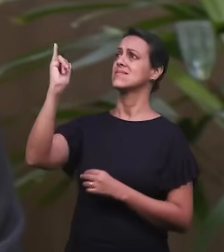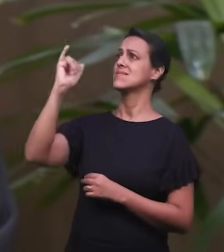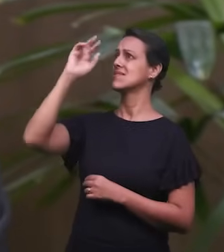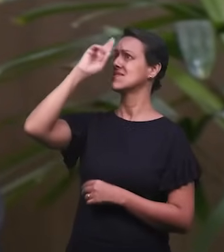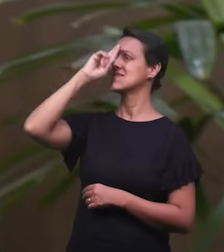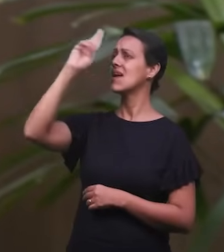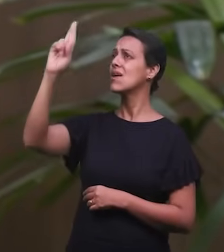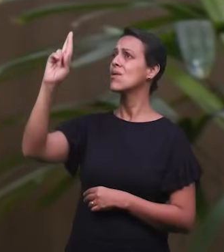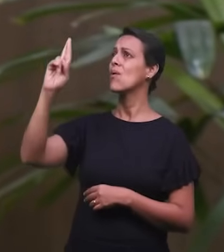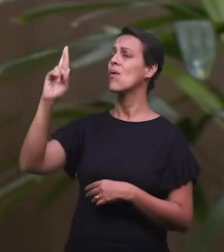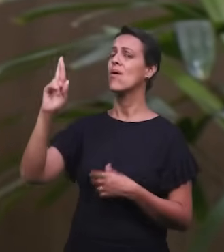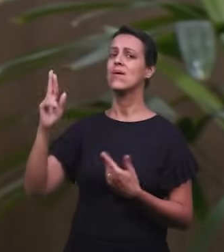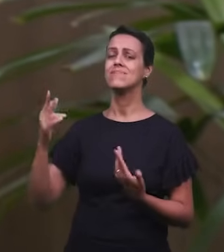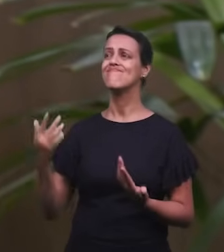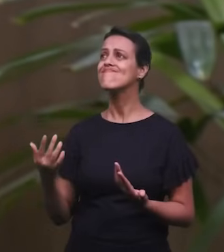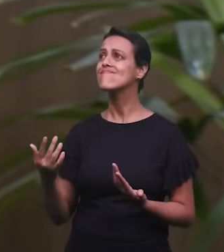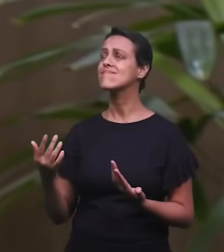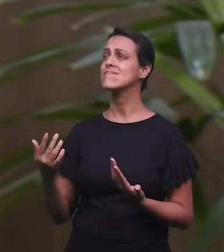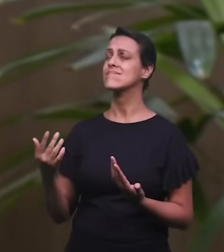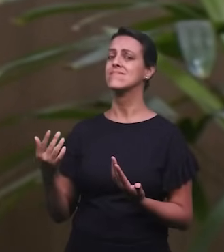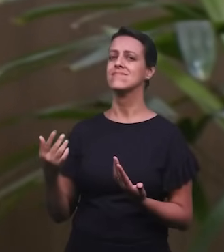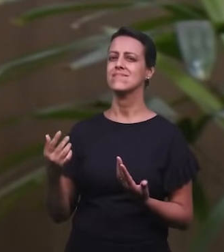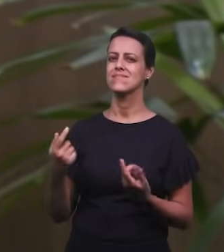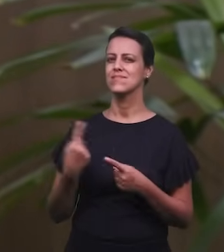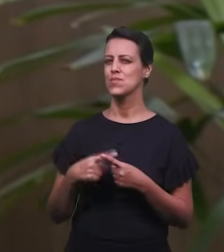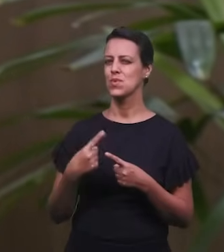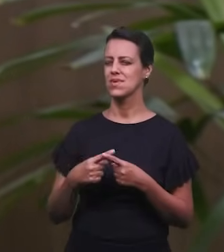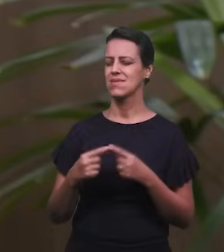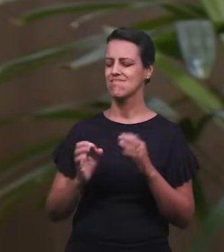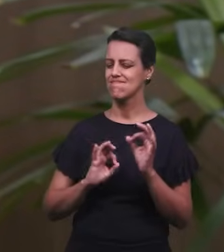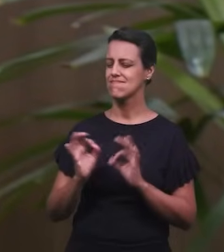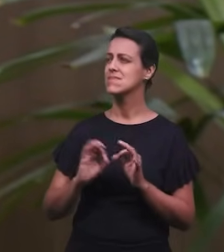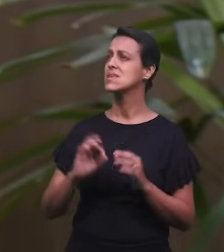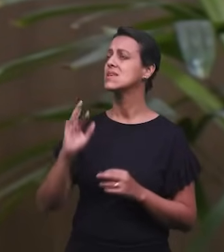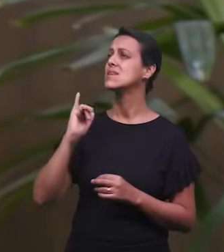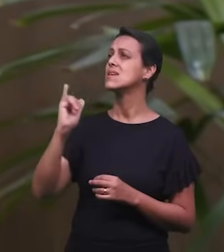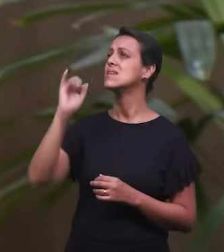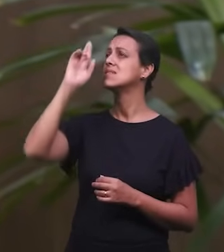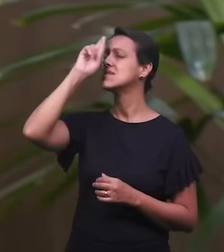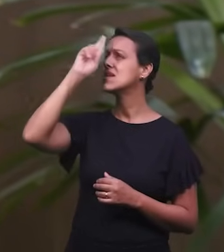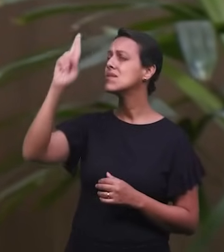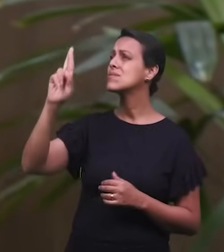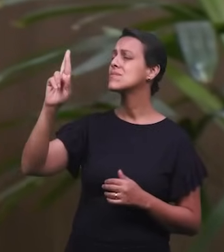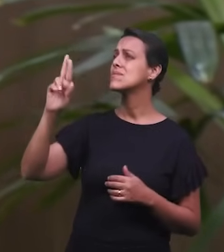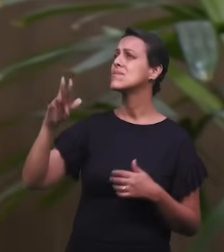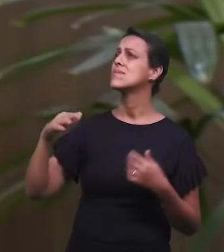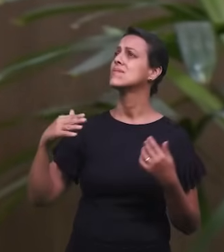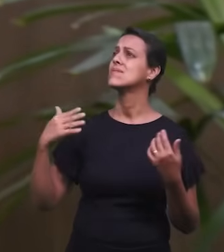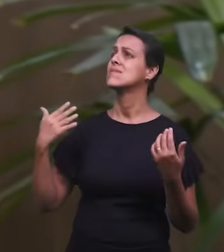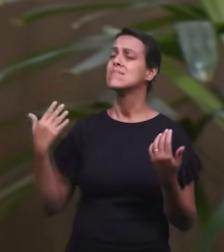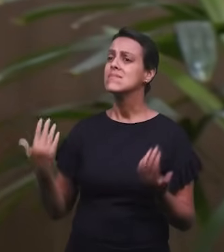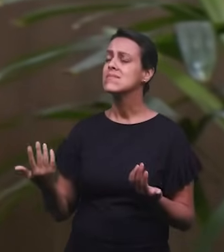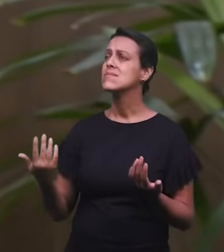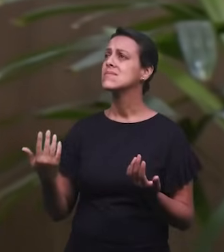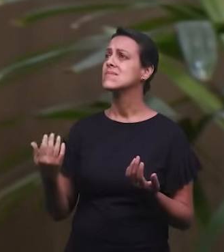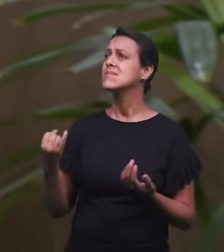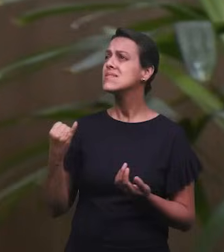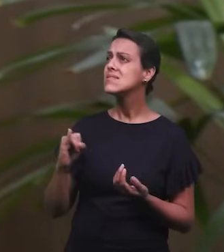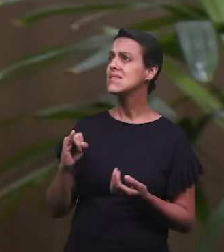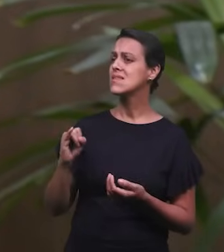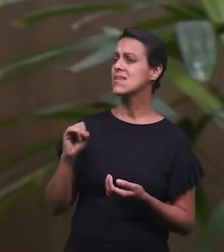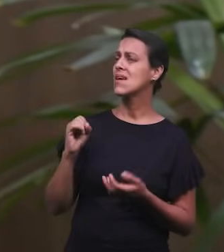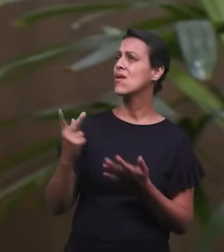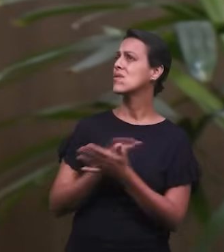exatamente, meticuloso, né, planejando antes, mas Senhor, e talvez o